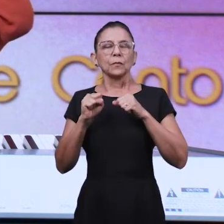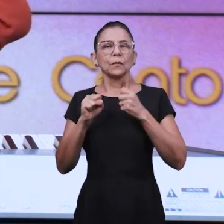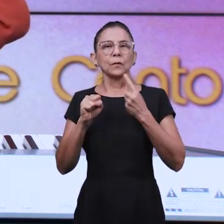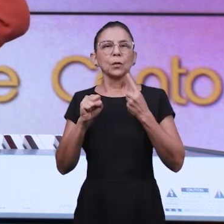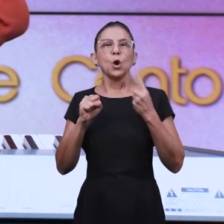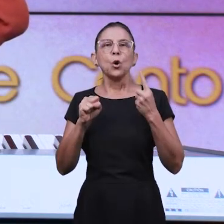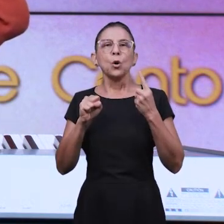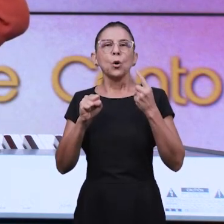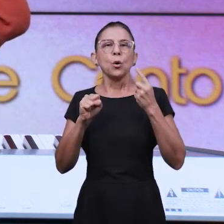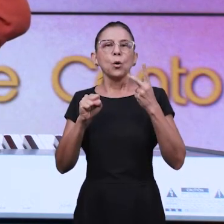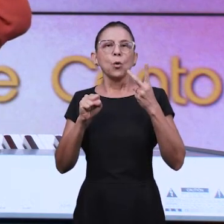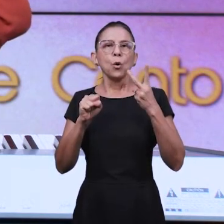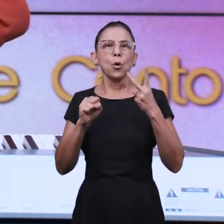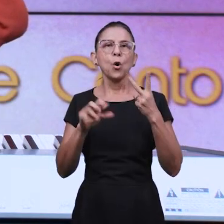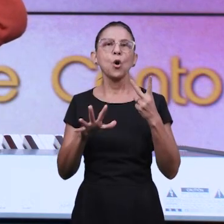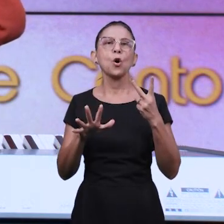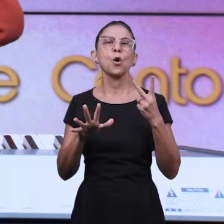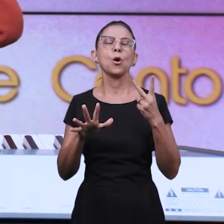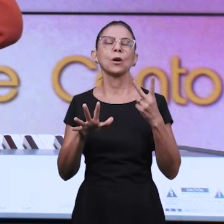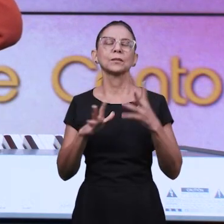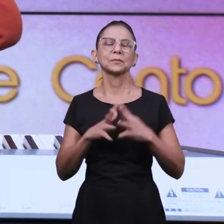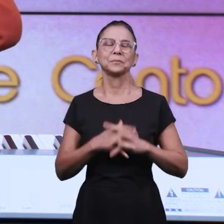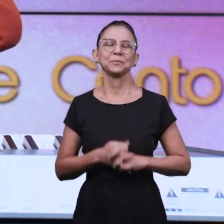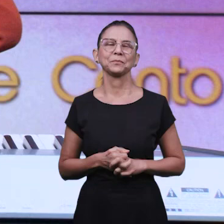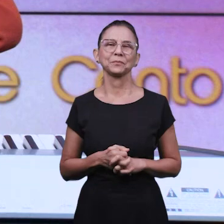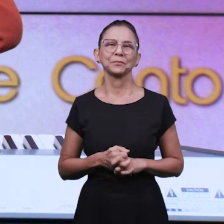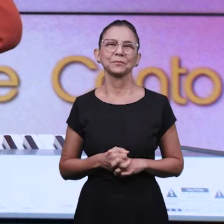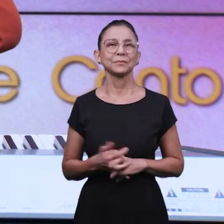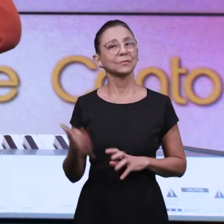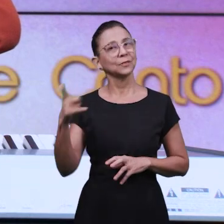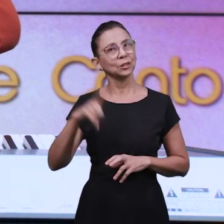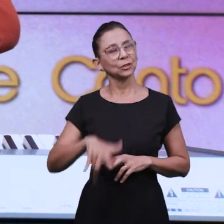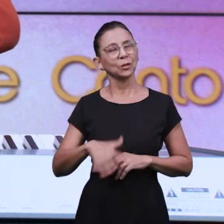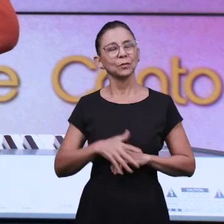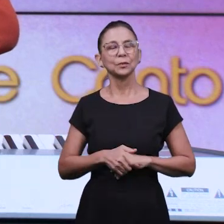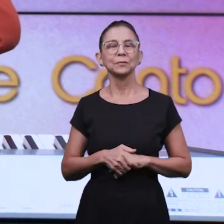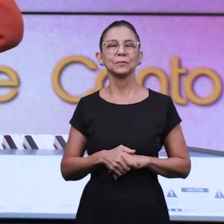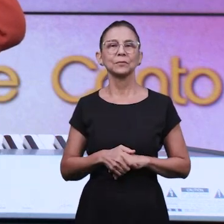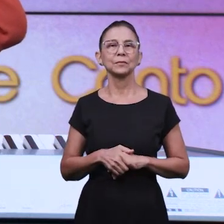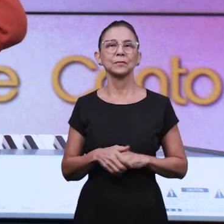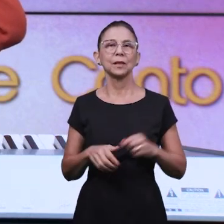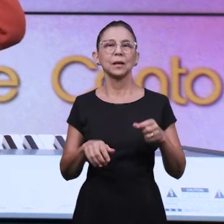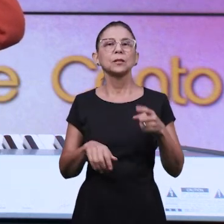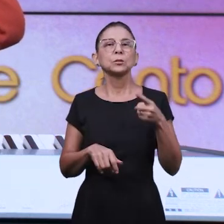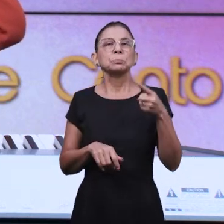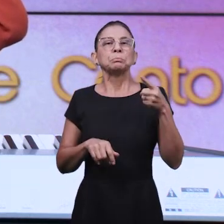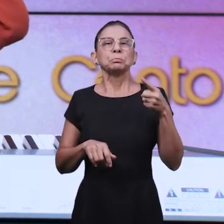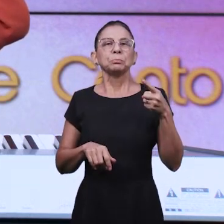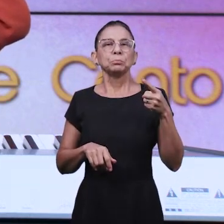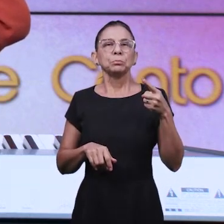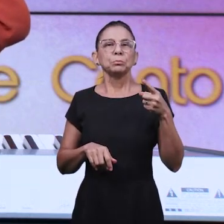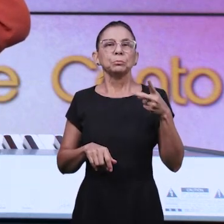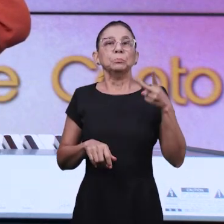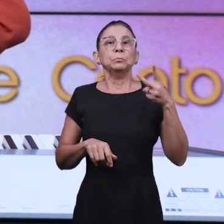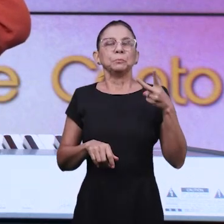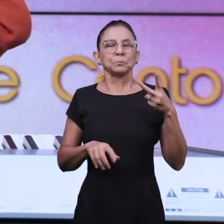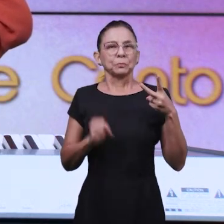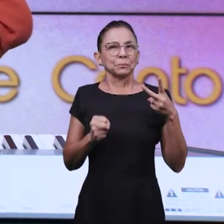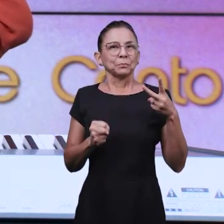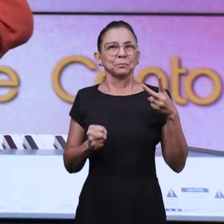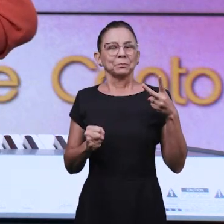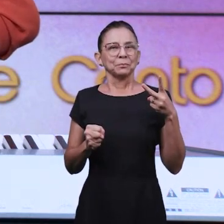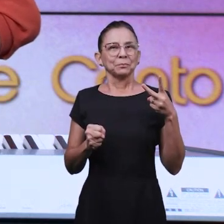1, 2. De novo, inspirou 1, 2,